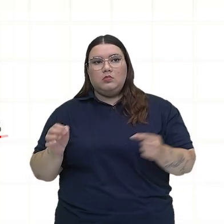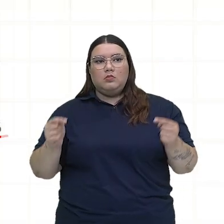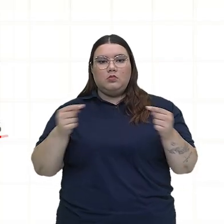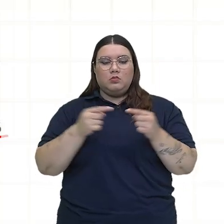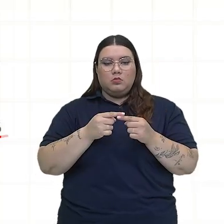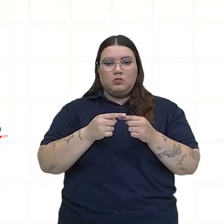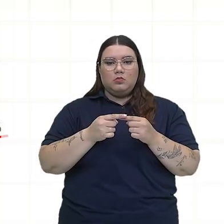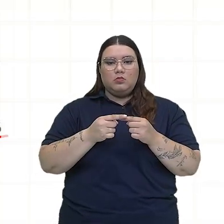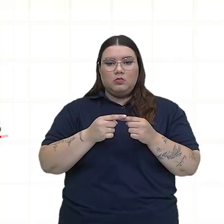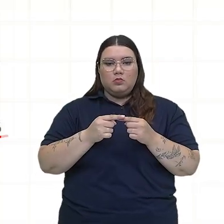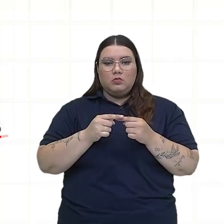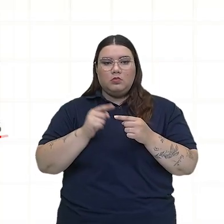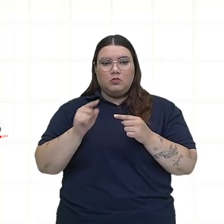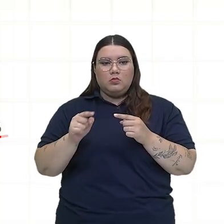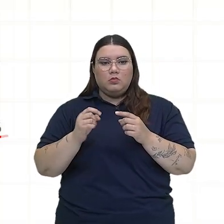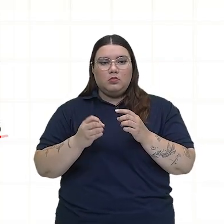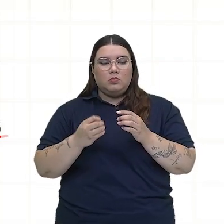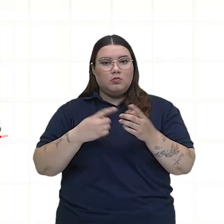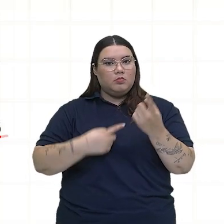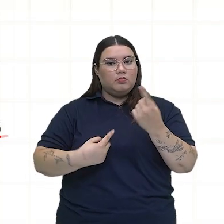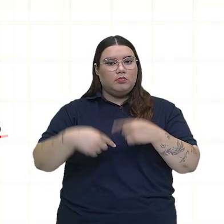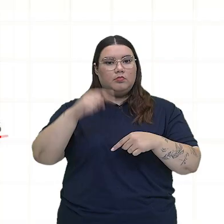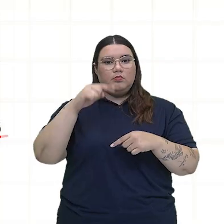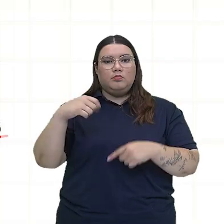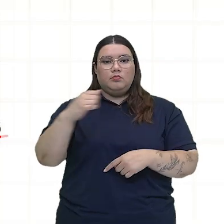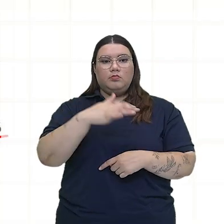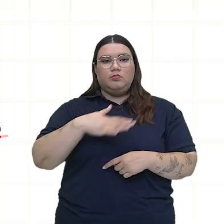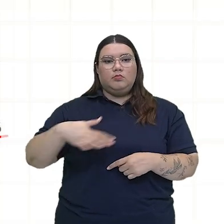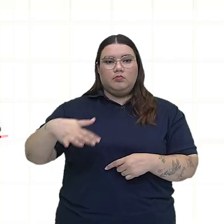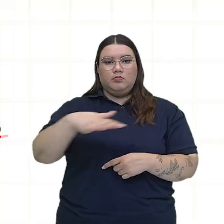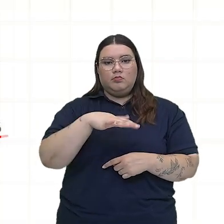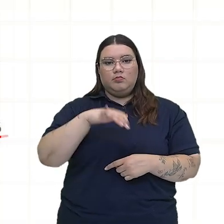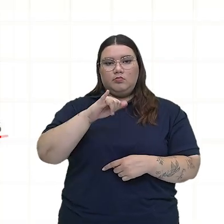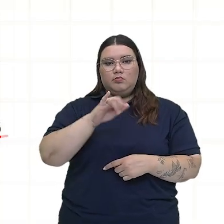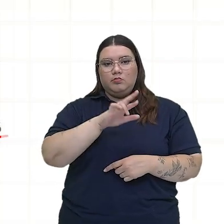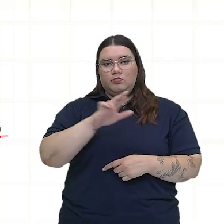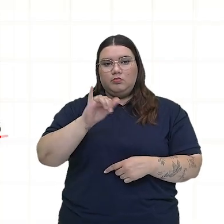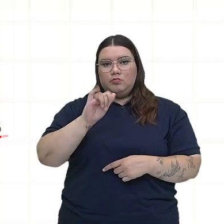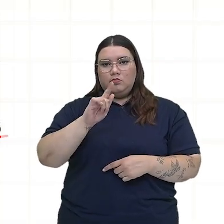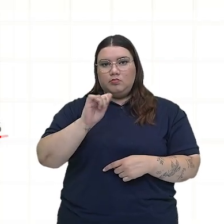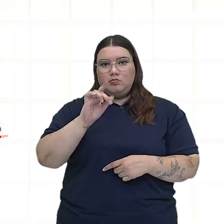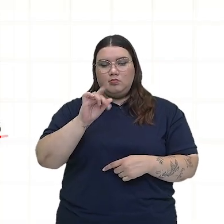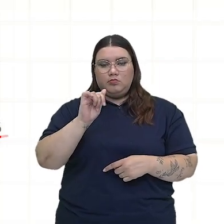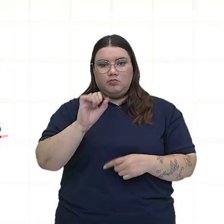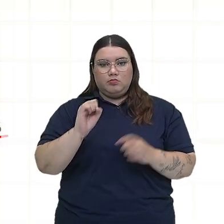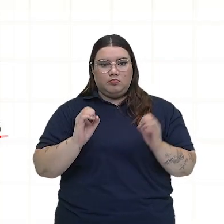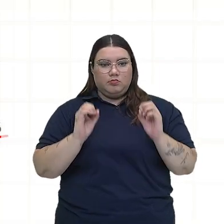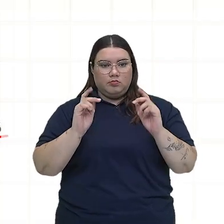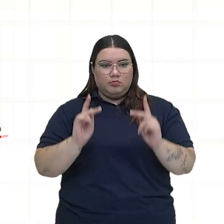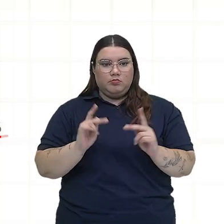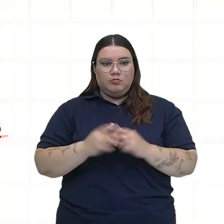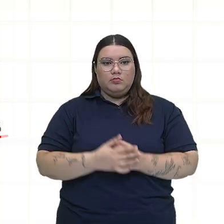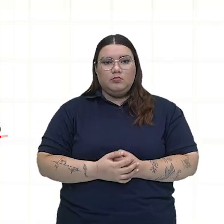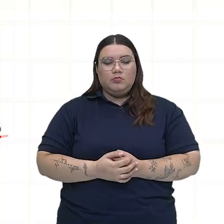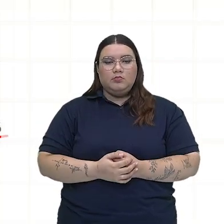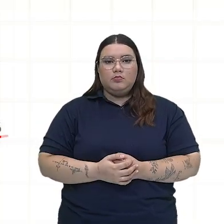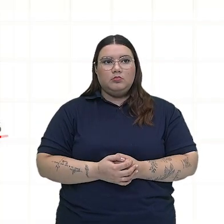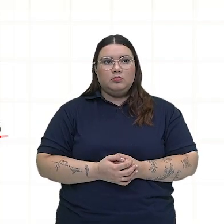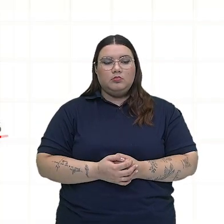10,9% da evolução de áreas irrigadas, certo? A gente vai